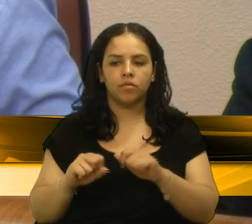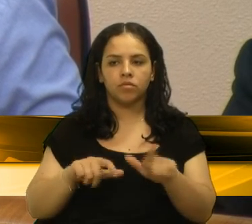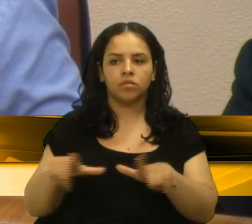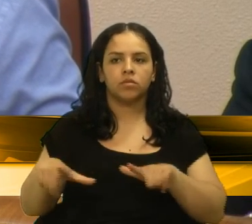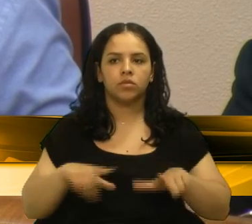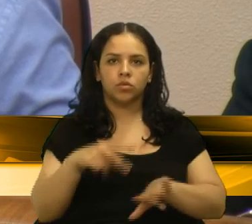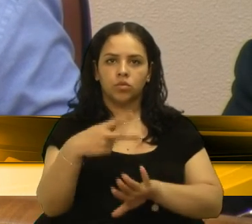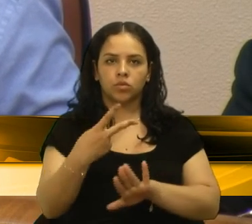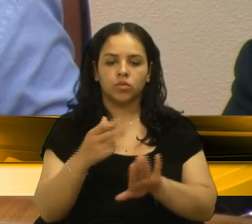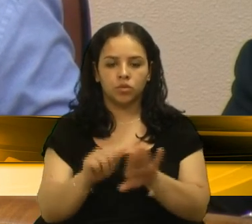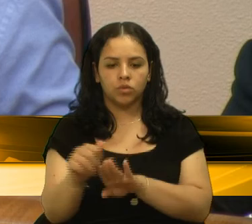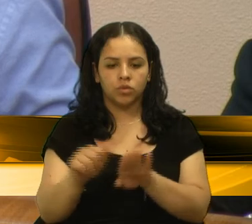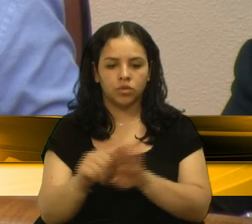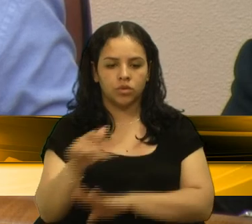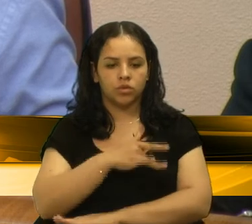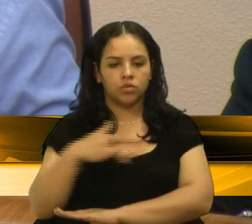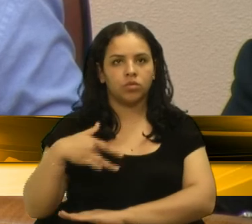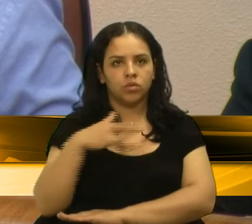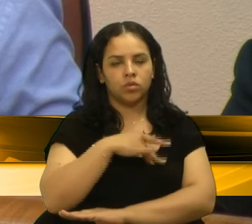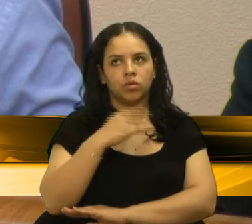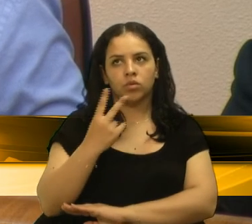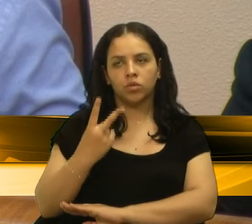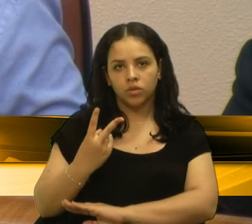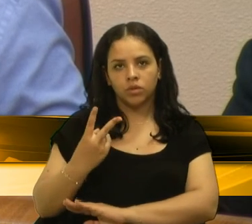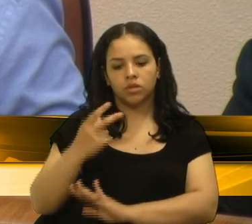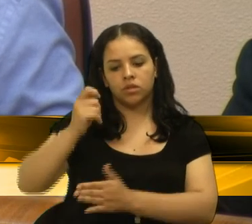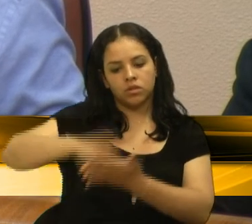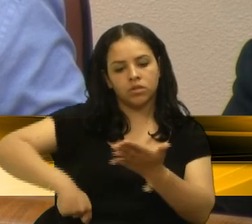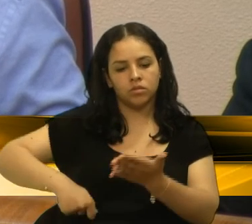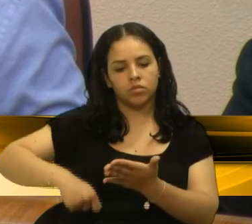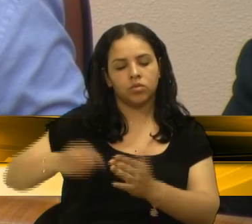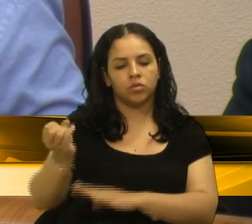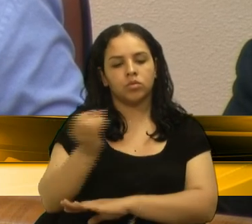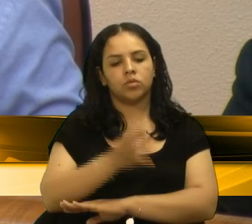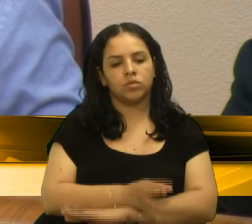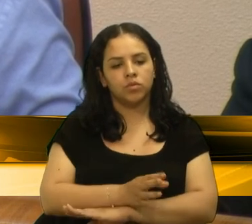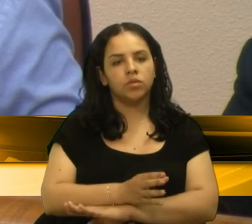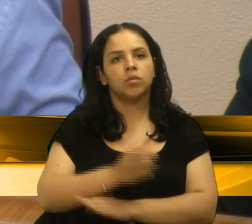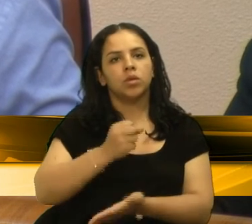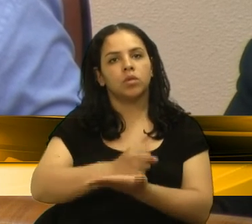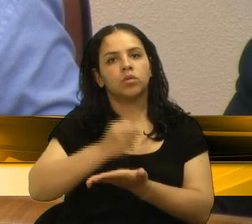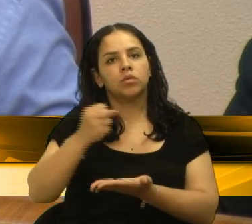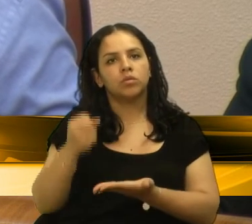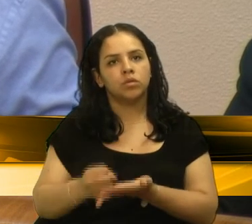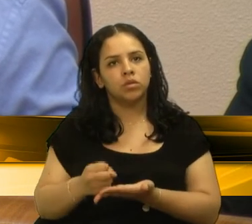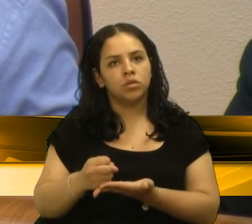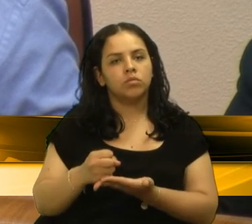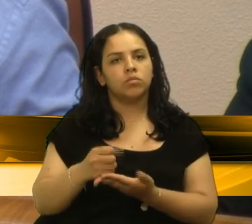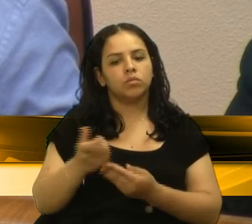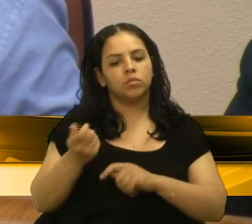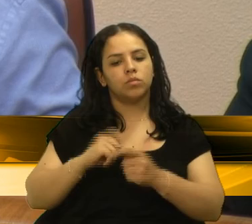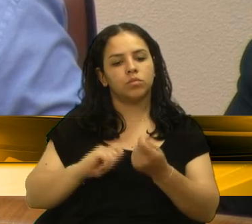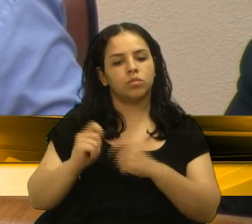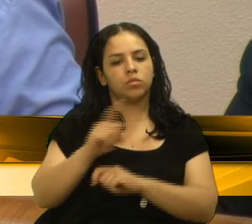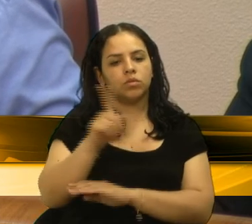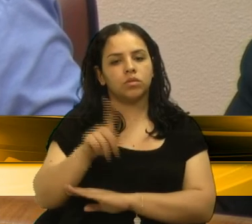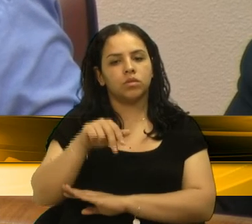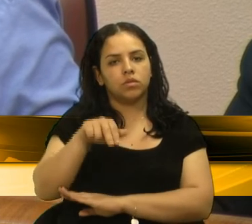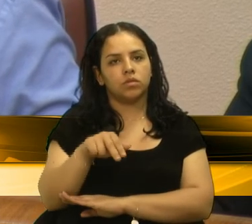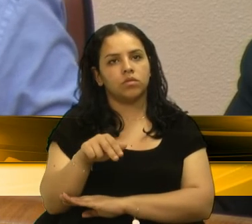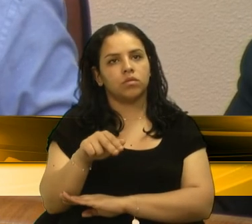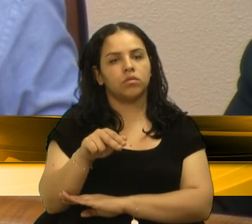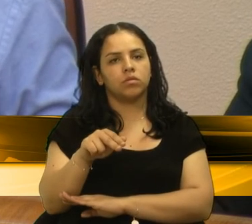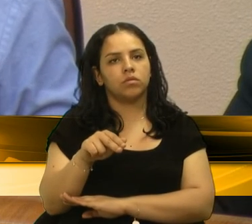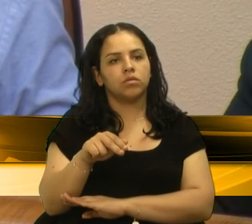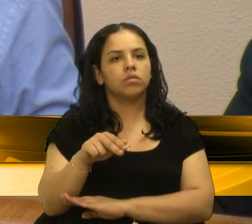são do Conselho Municipal de Saúde, e esses 2 membros assinam pela renovação do contrato com quem está administrando a UPA Zona Norte. O serviço